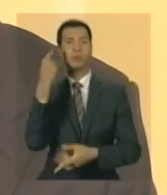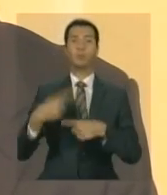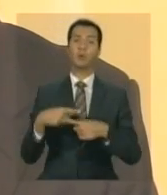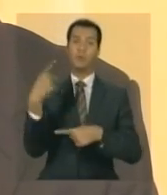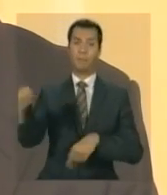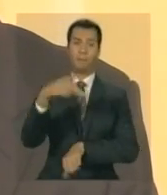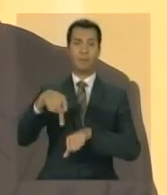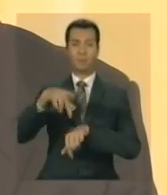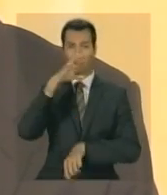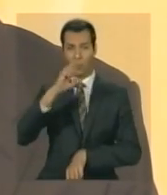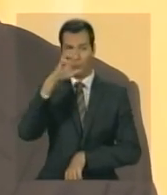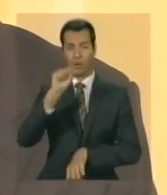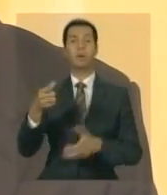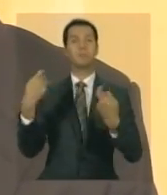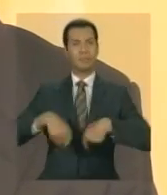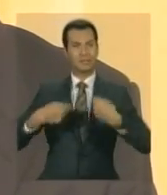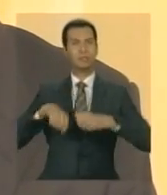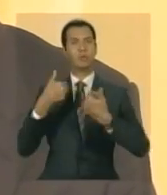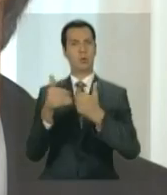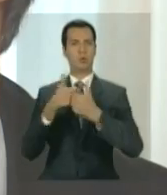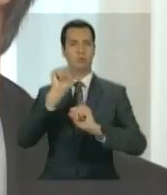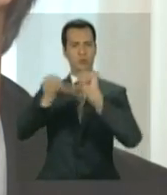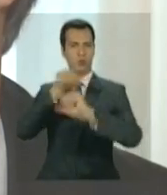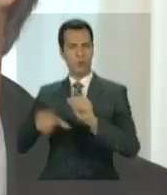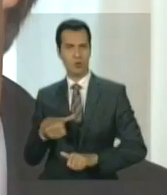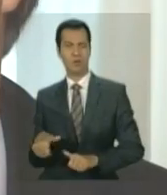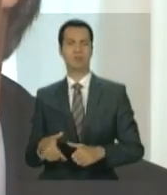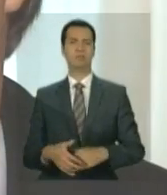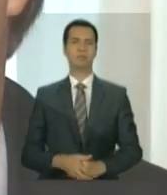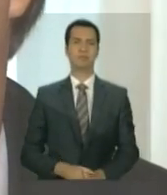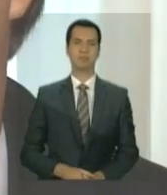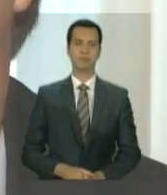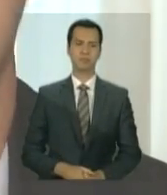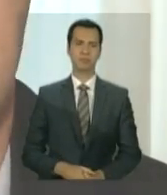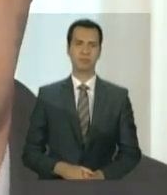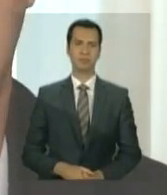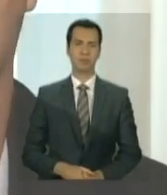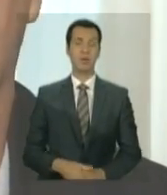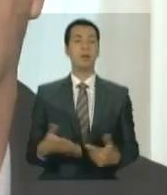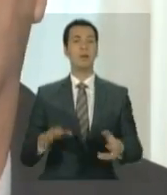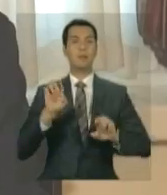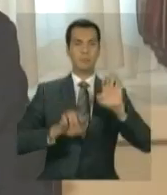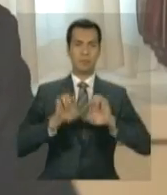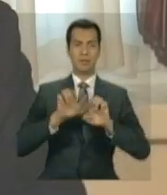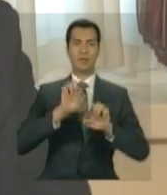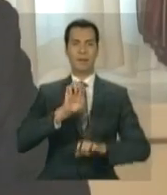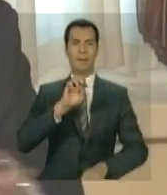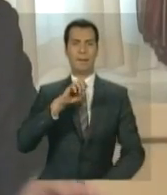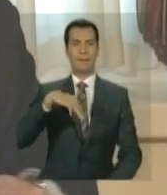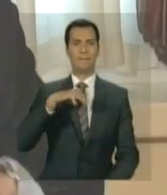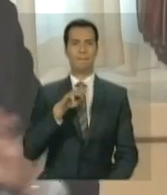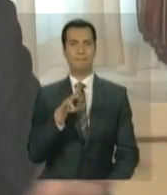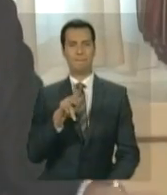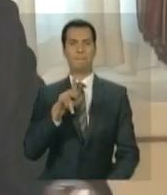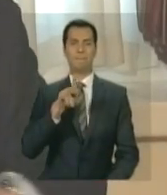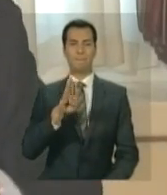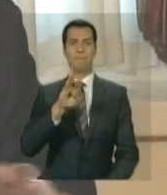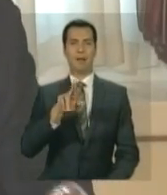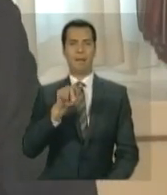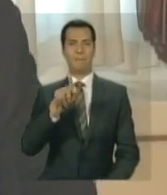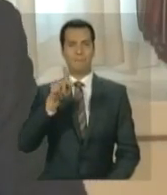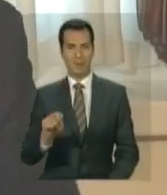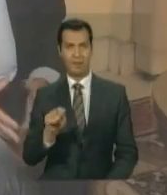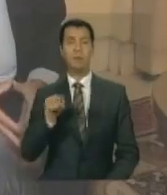Bulgária de renovação da frota de ônibus. E de acordo com a Empresa Brasileira de Pesquisa Agropecuária, a Embrapa, a Bulgária é